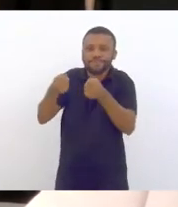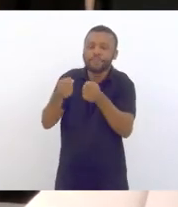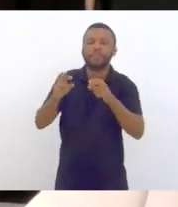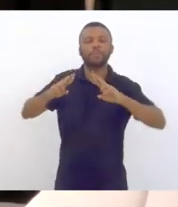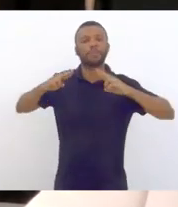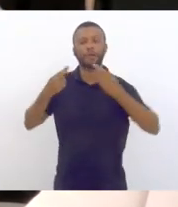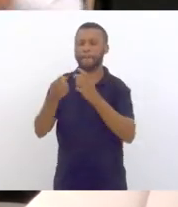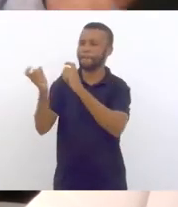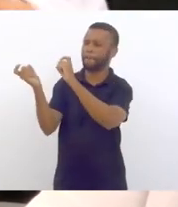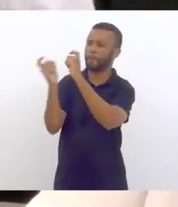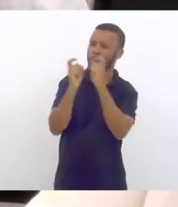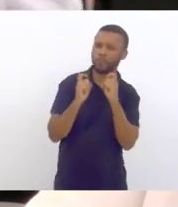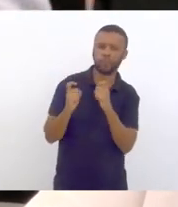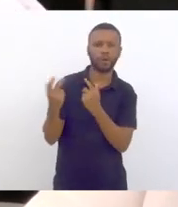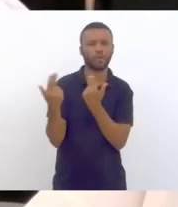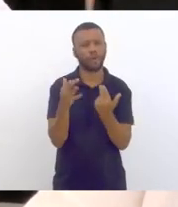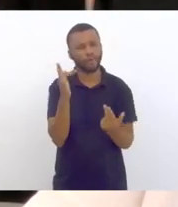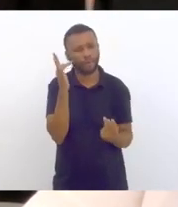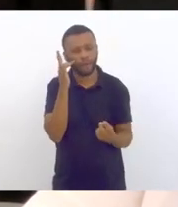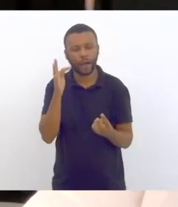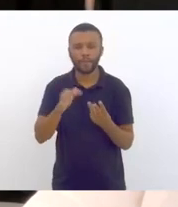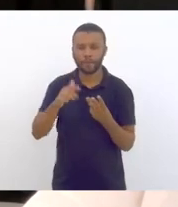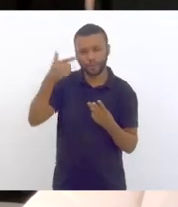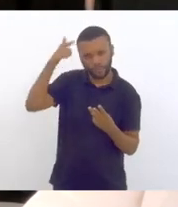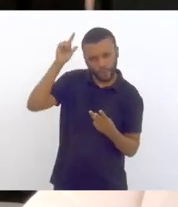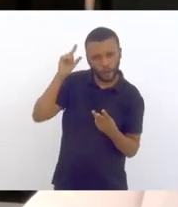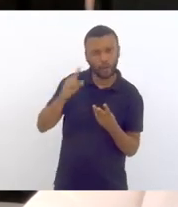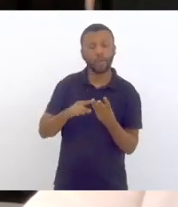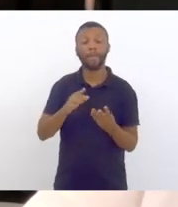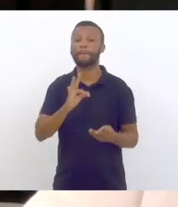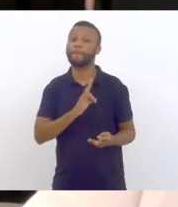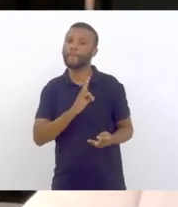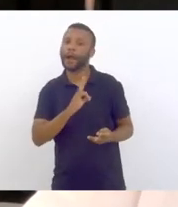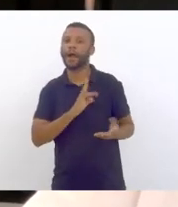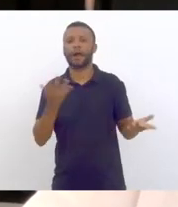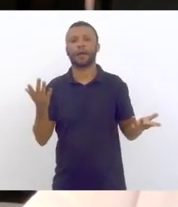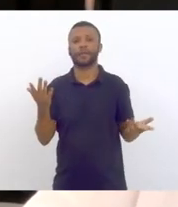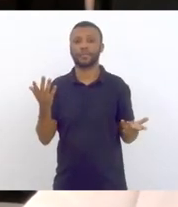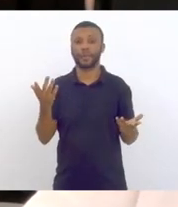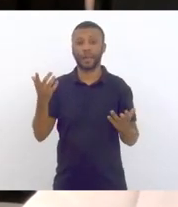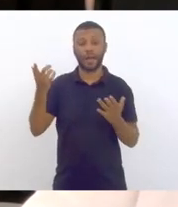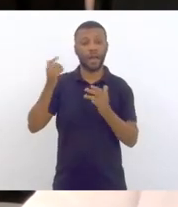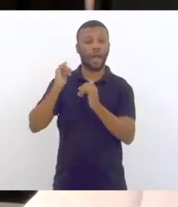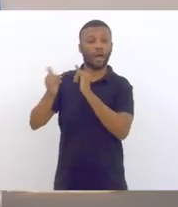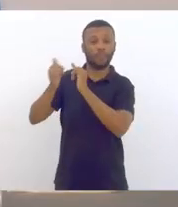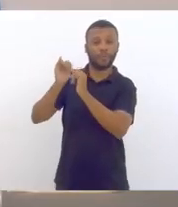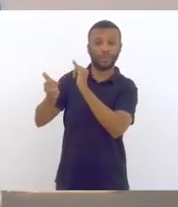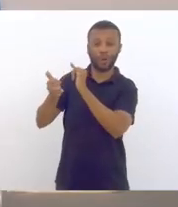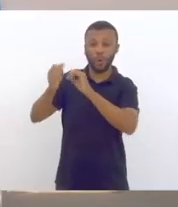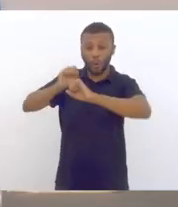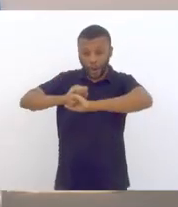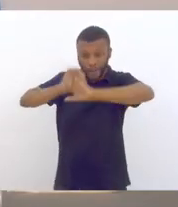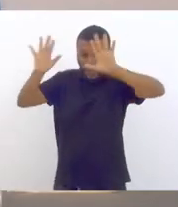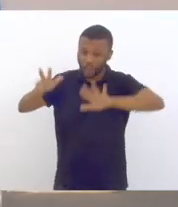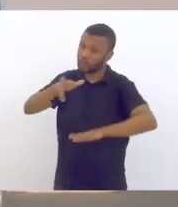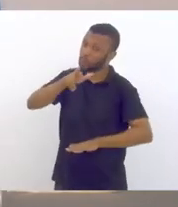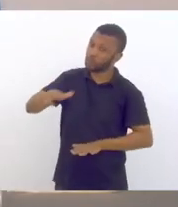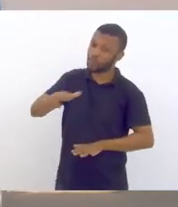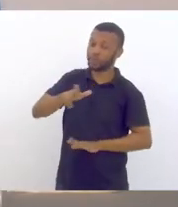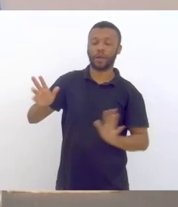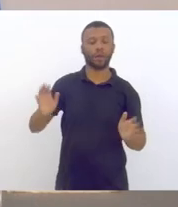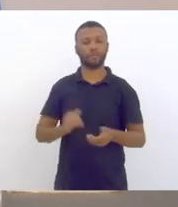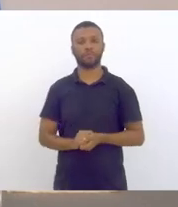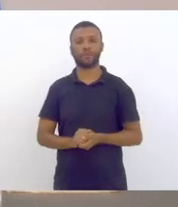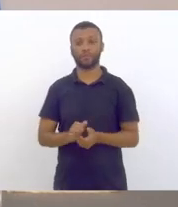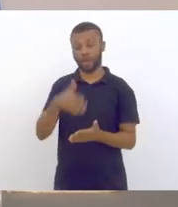identifique profundamente como Flávio Luiz Paulo Pereira Marta enfim os números não estavam Claros André os números desse passivo não estavam claro então